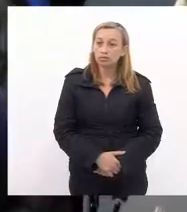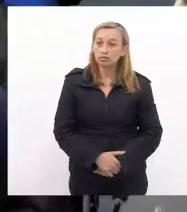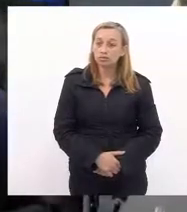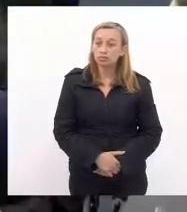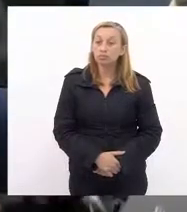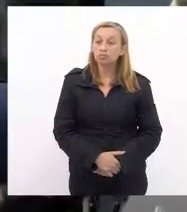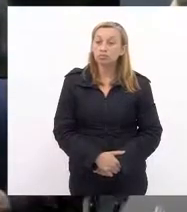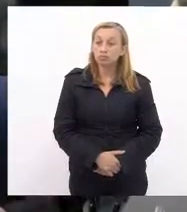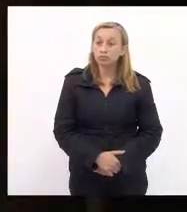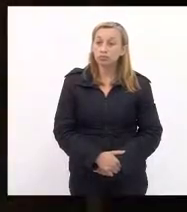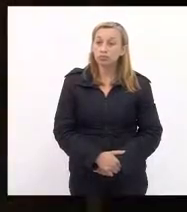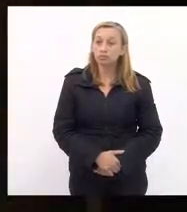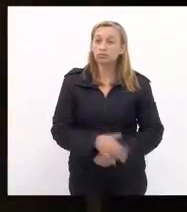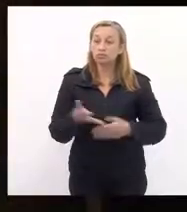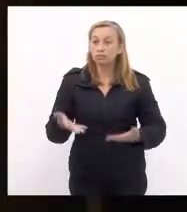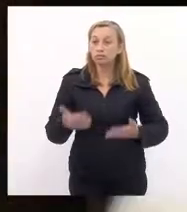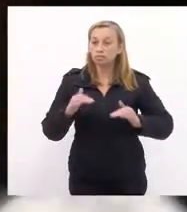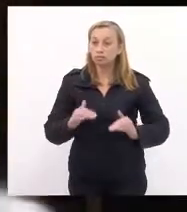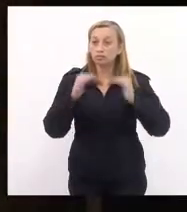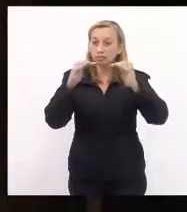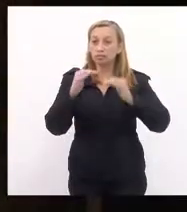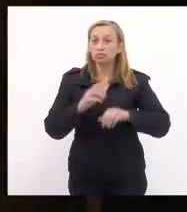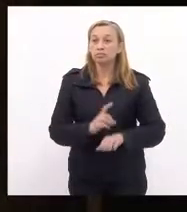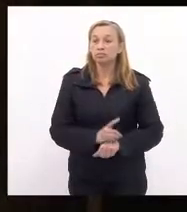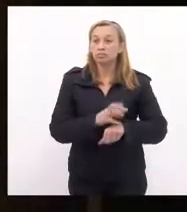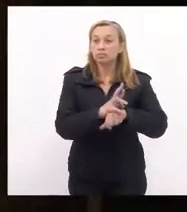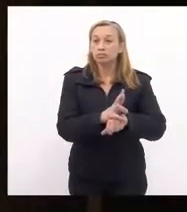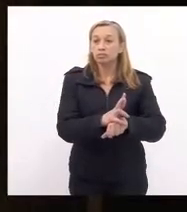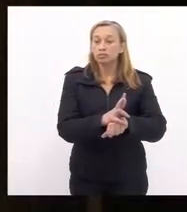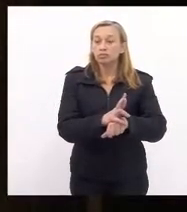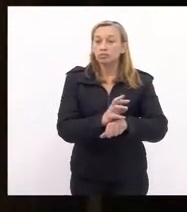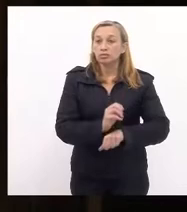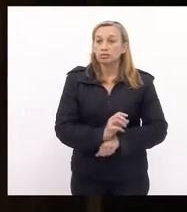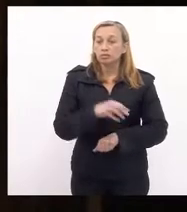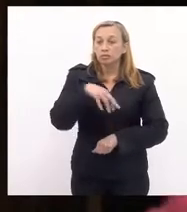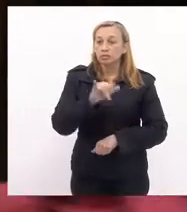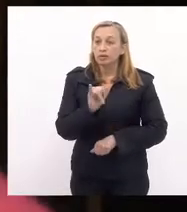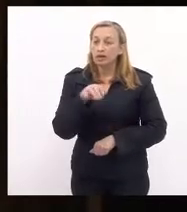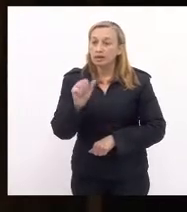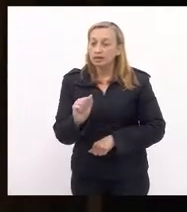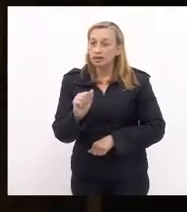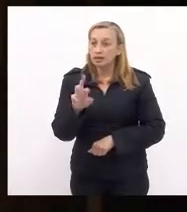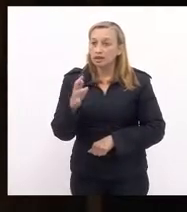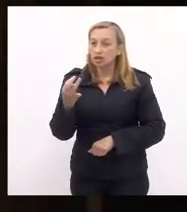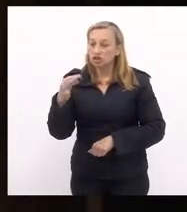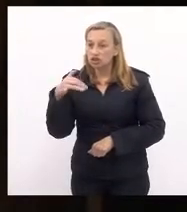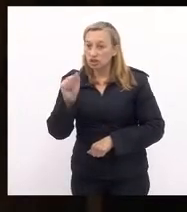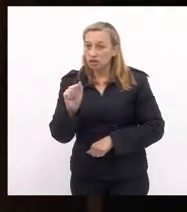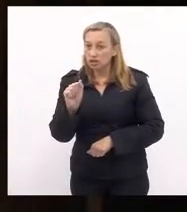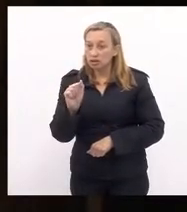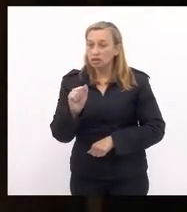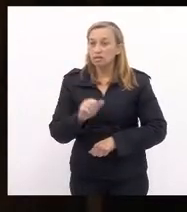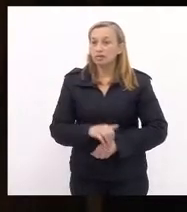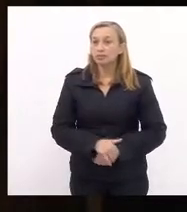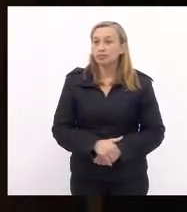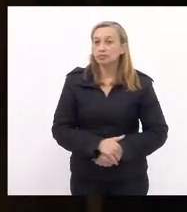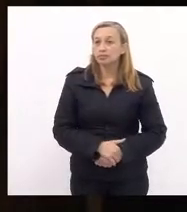Tenho a honra de chamar a excelentíssima doutora Márcia Cristina Campos de